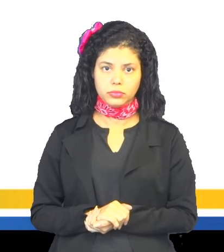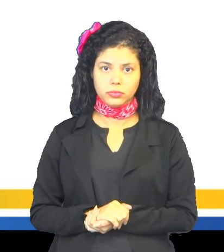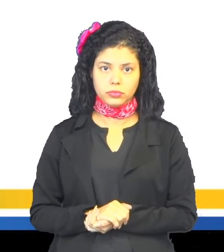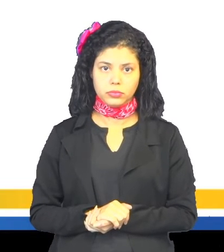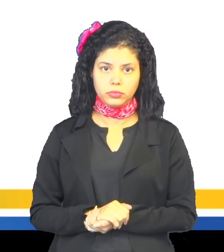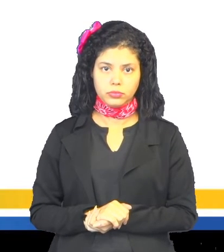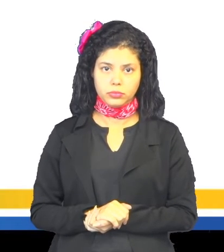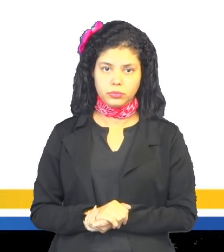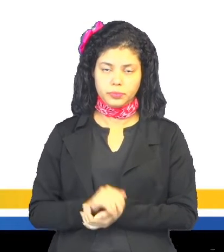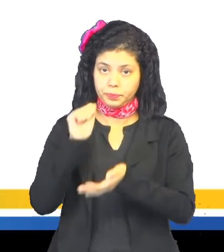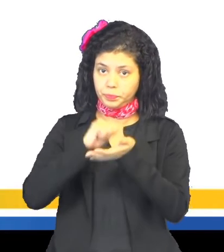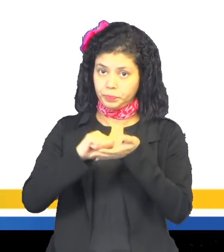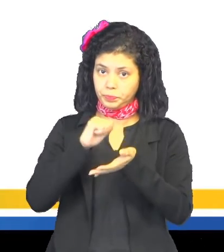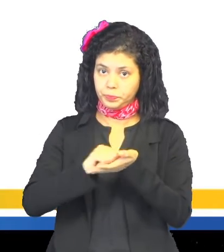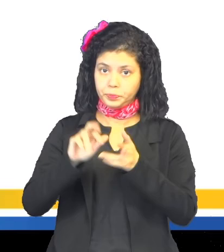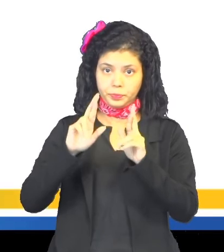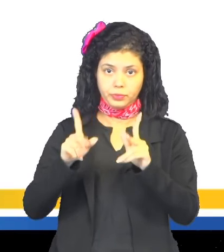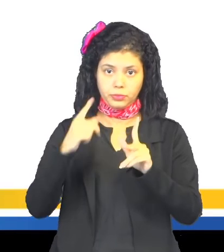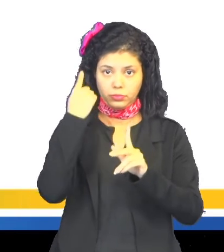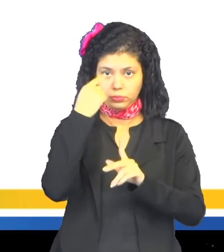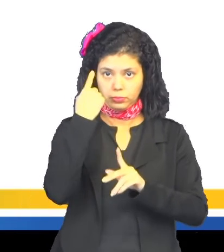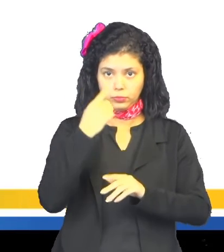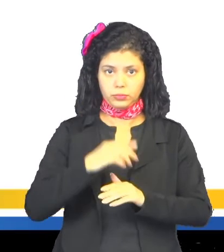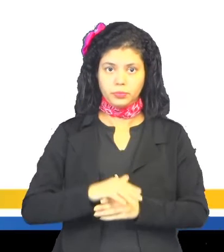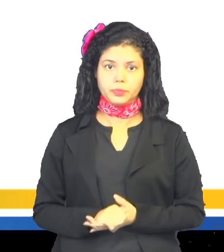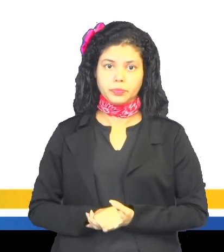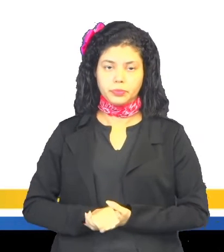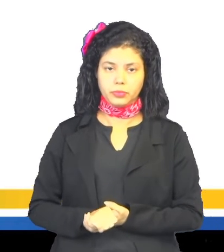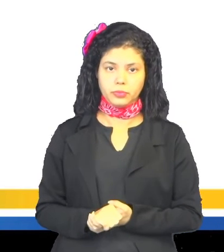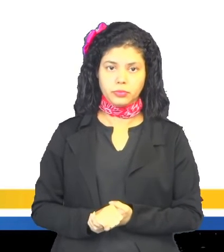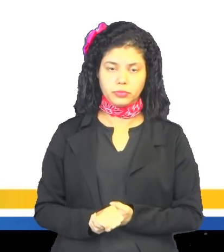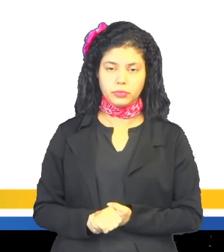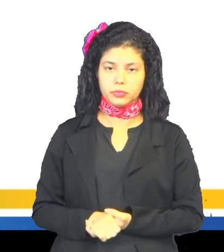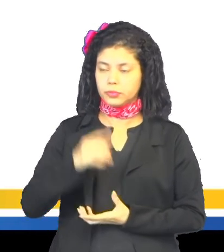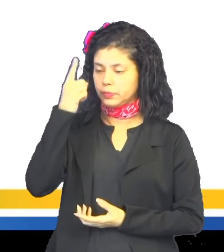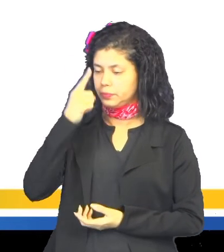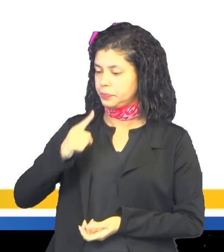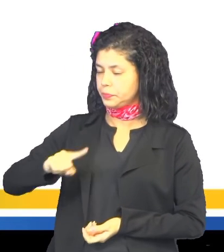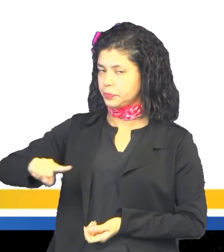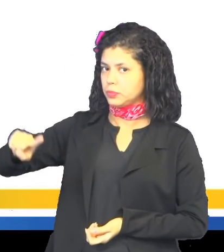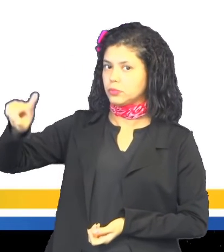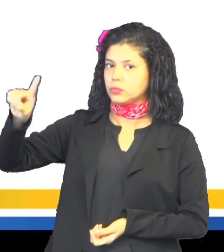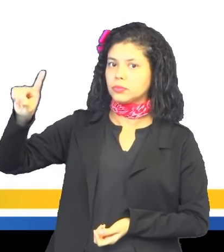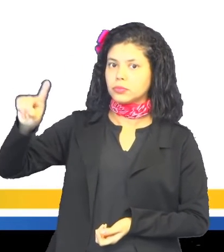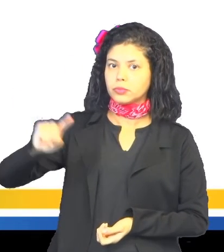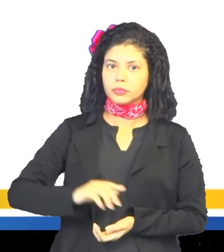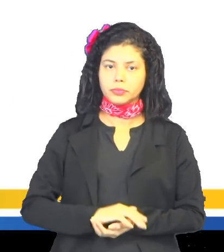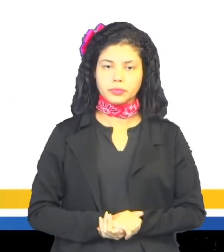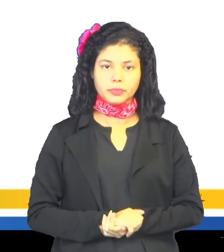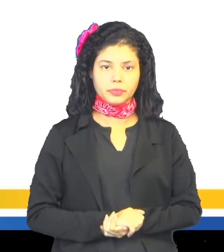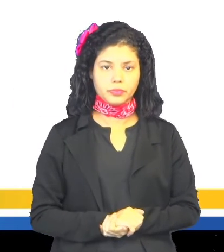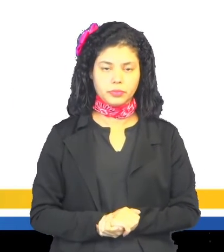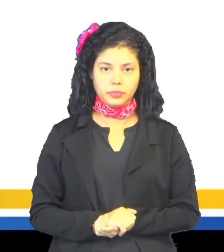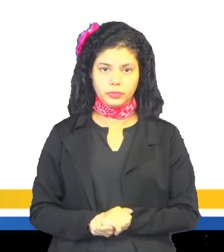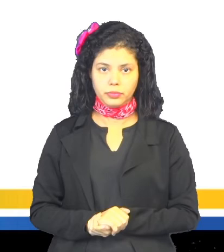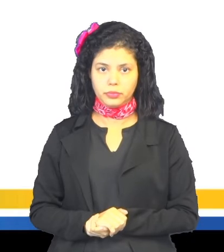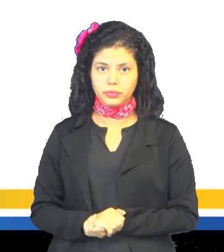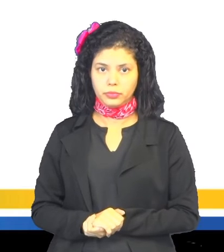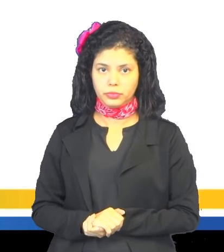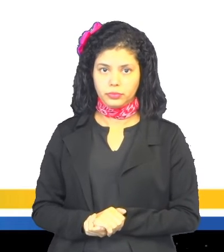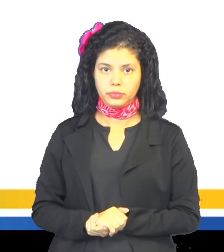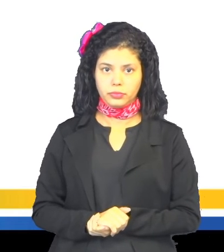ele cê e tem nem lançamento animado que é um elefante que também é sempre um Cielo